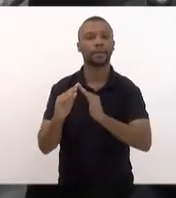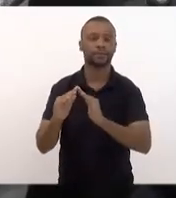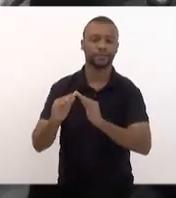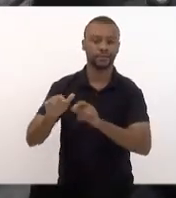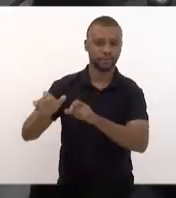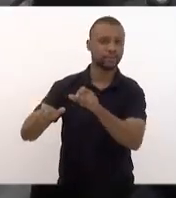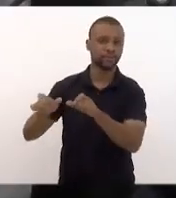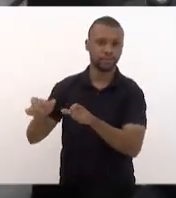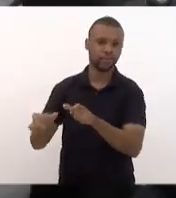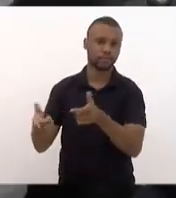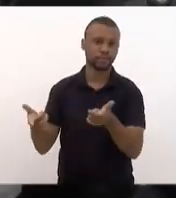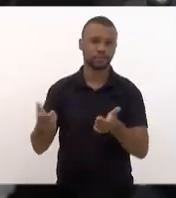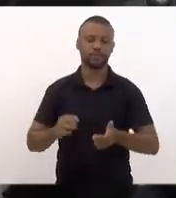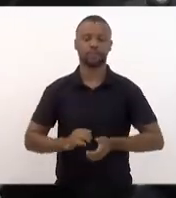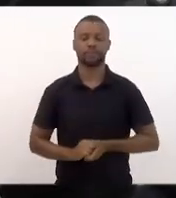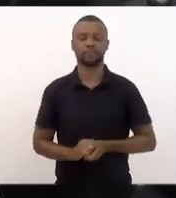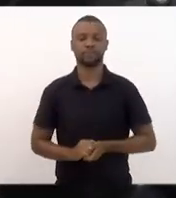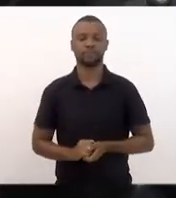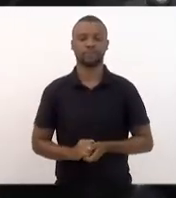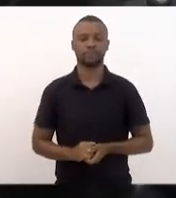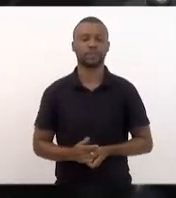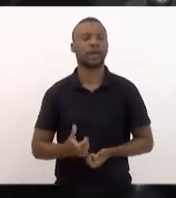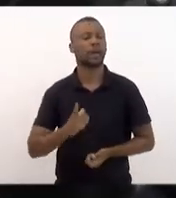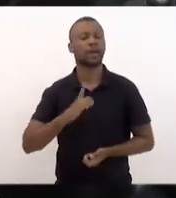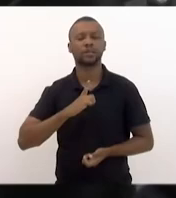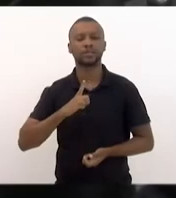que tinha uma